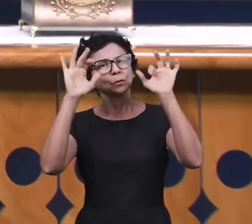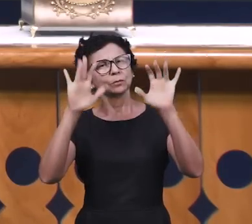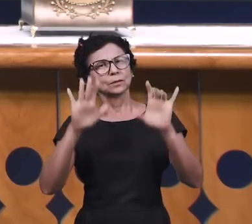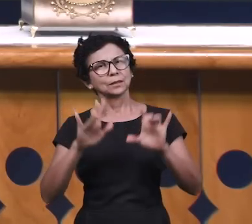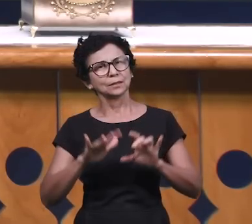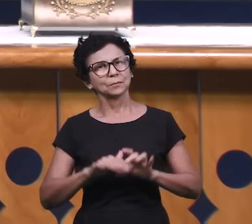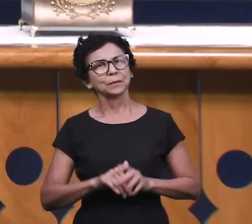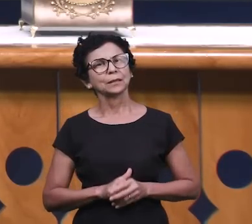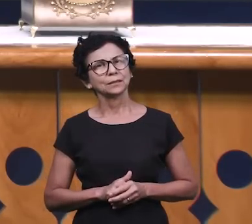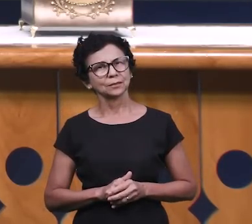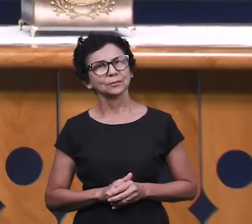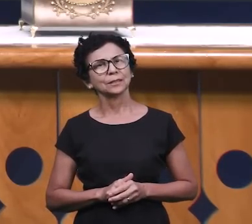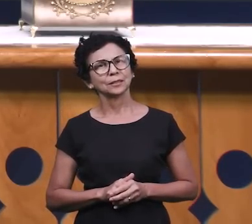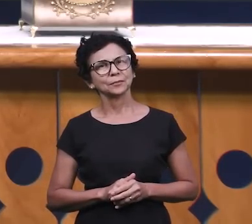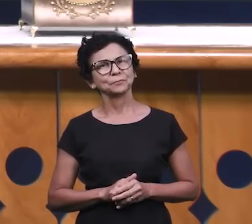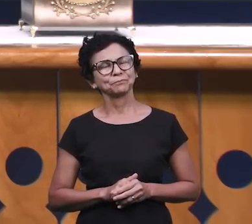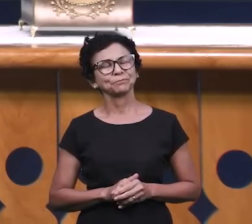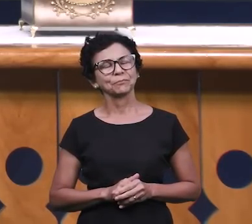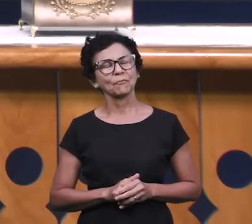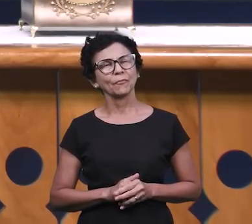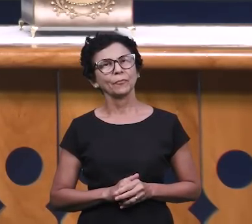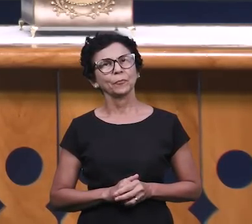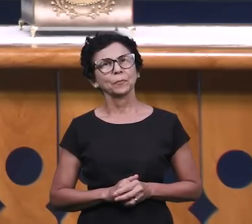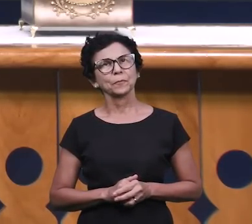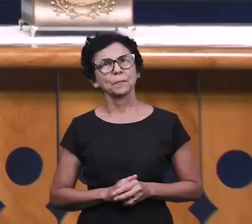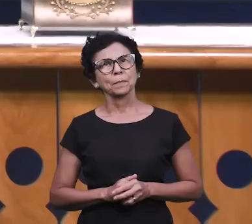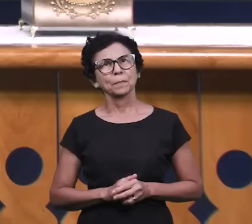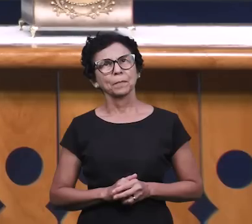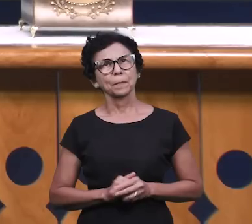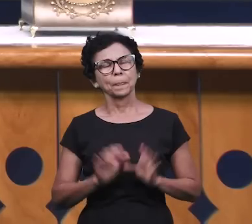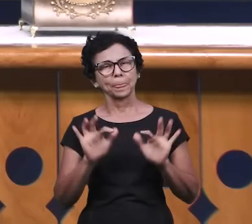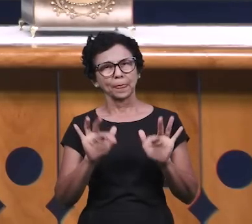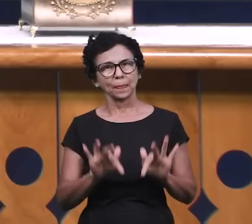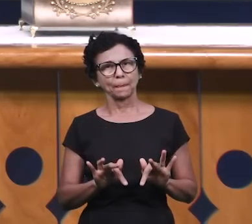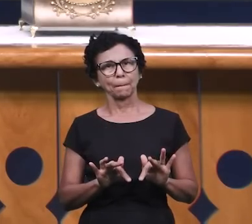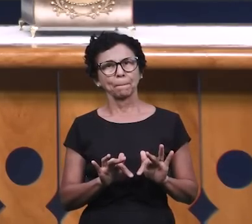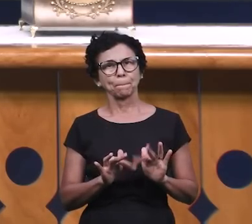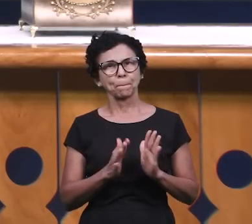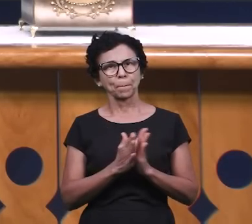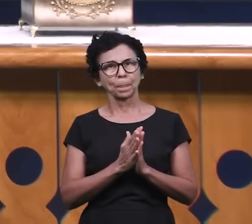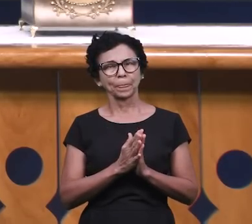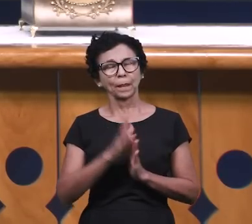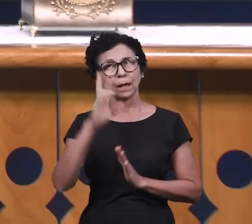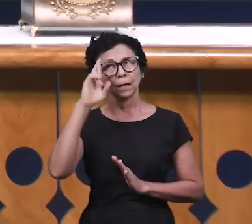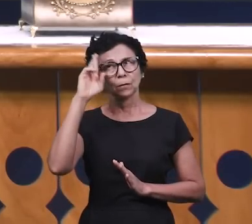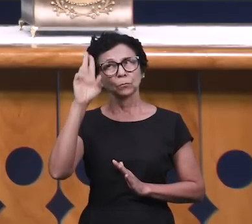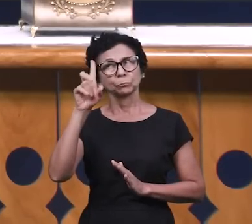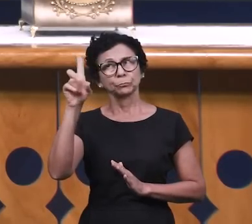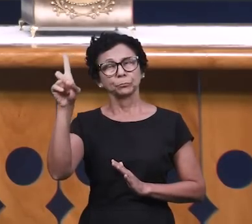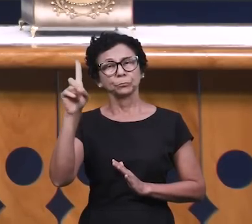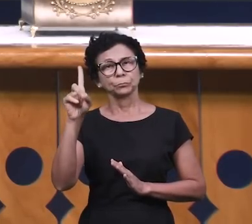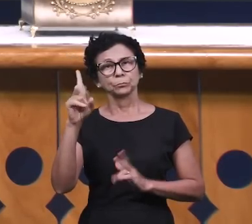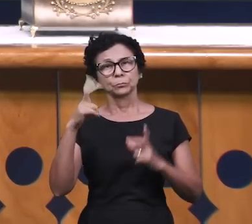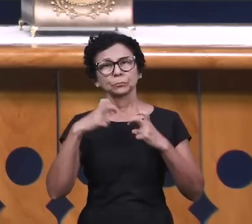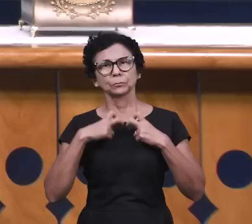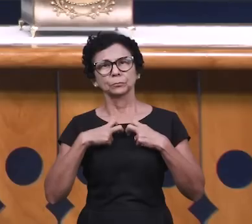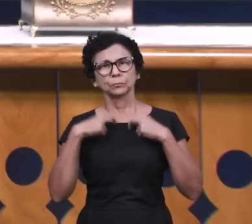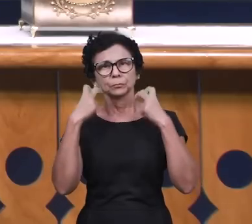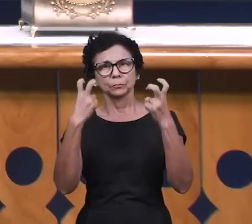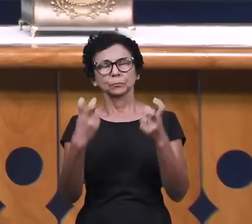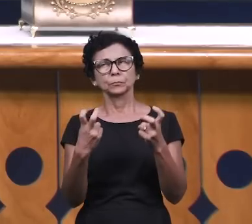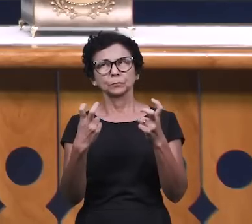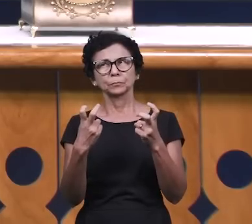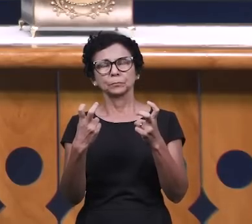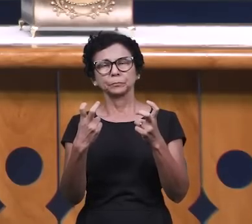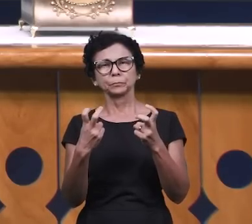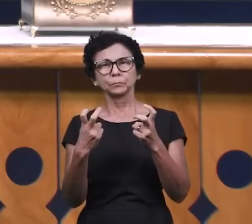o Senhor tem nos dado. Vamos orar encerrando este culto. Senhor nosso Deus, clamamos